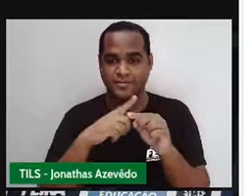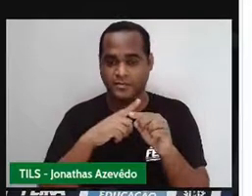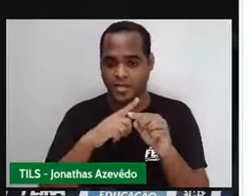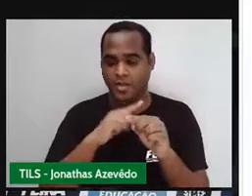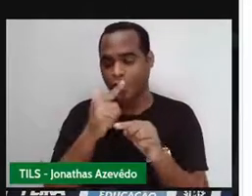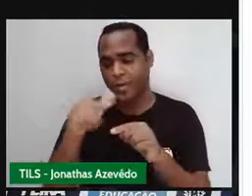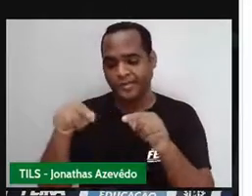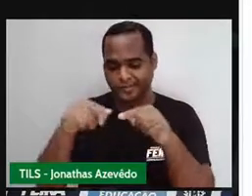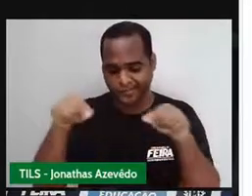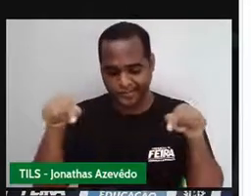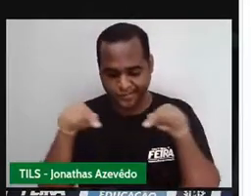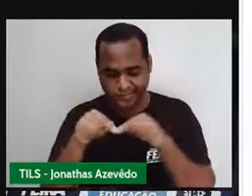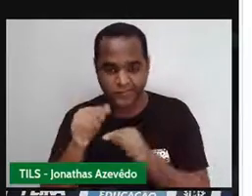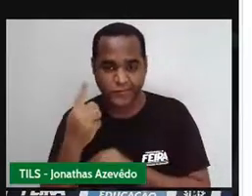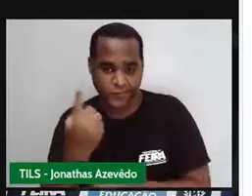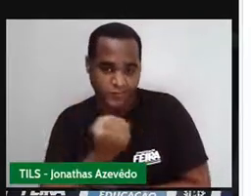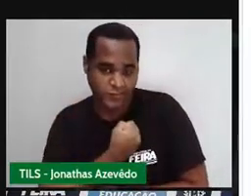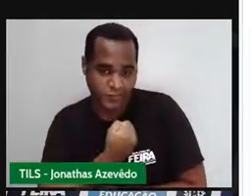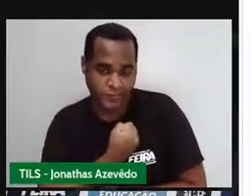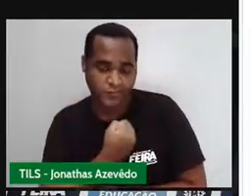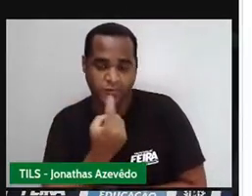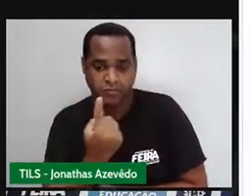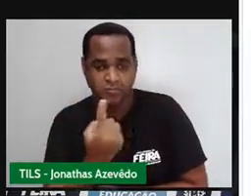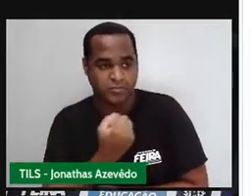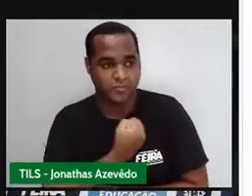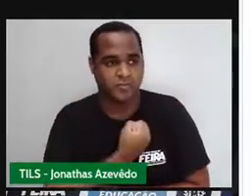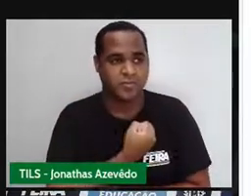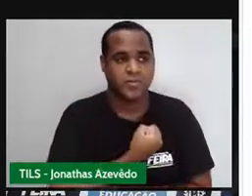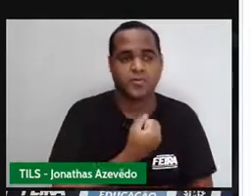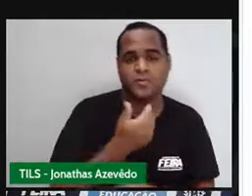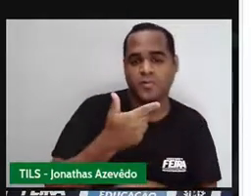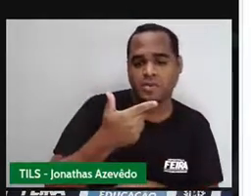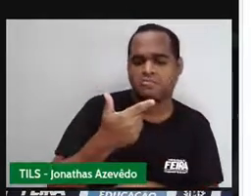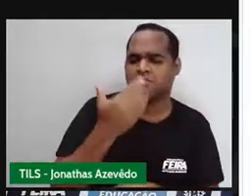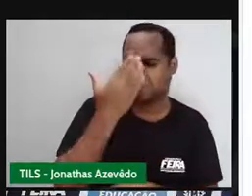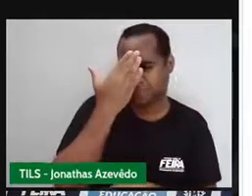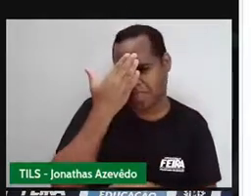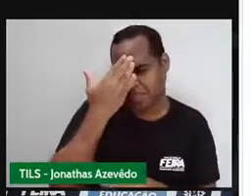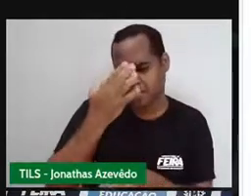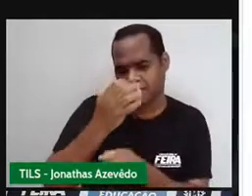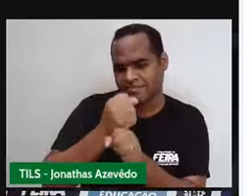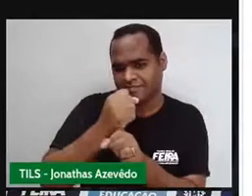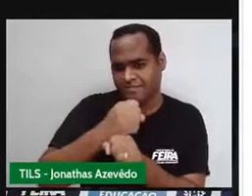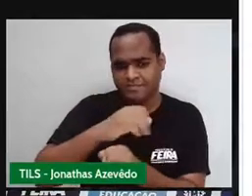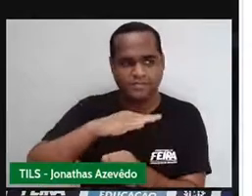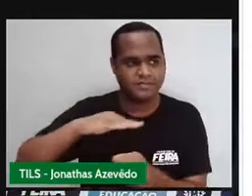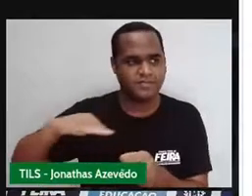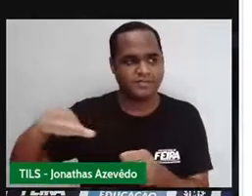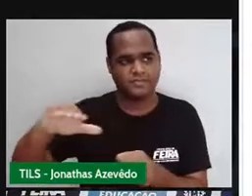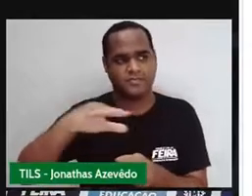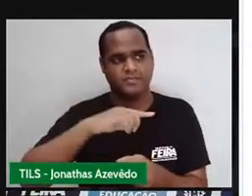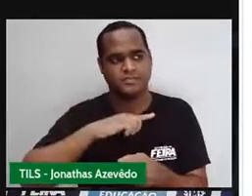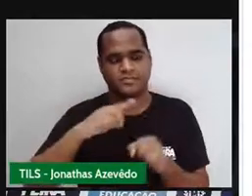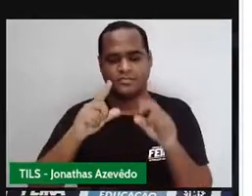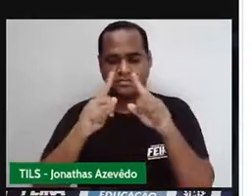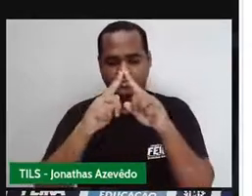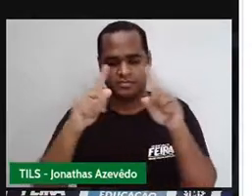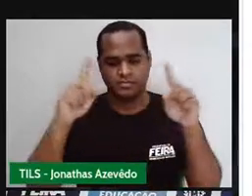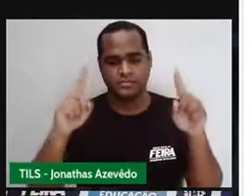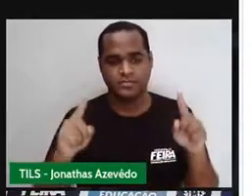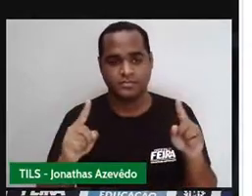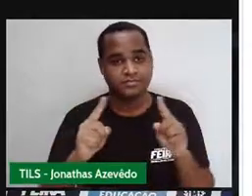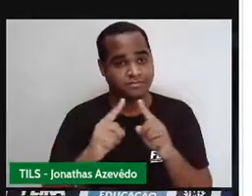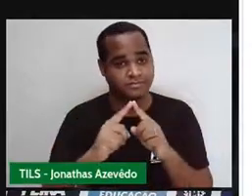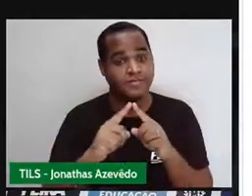e o quarto dois a gente sabe calcular essas áreas sim e são áreas de retângulo da mesma